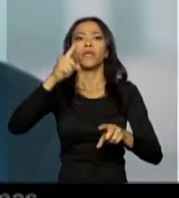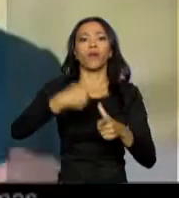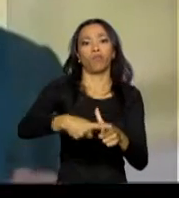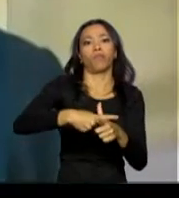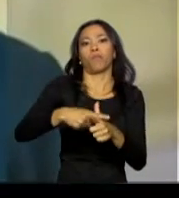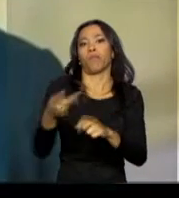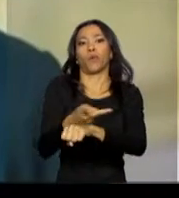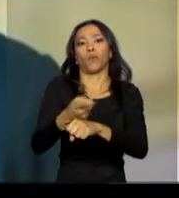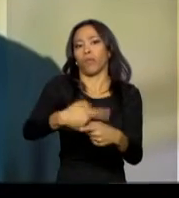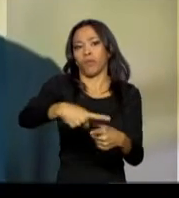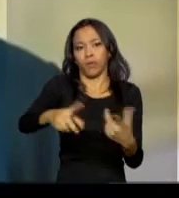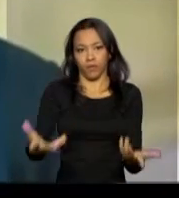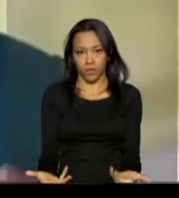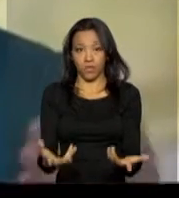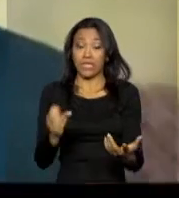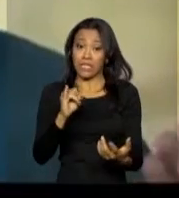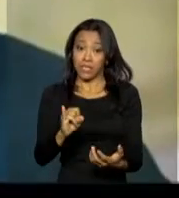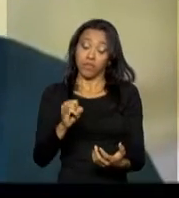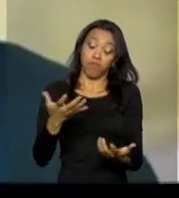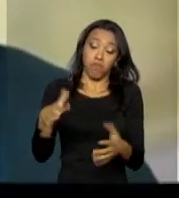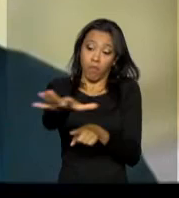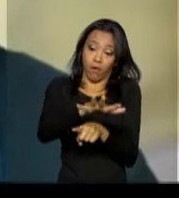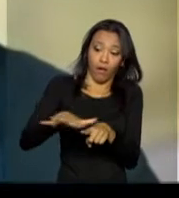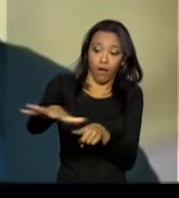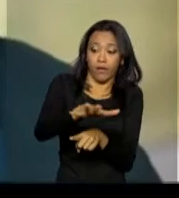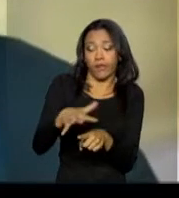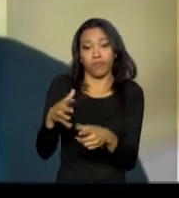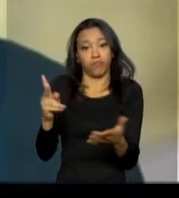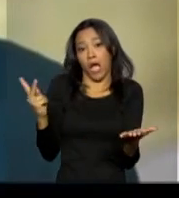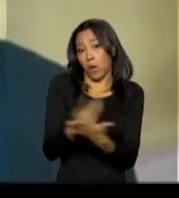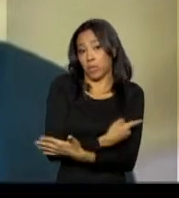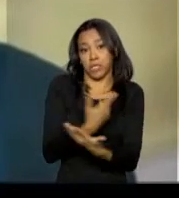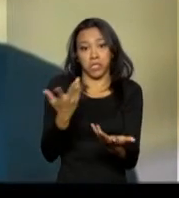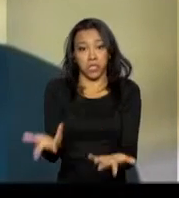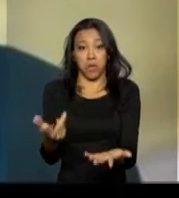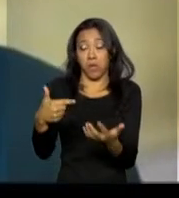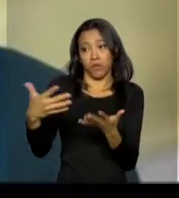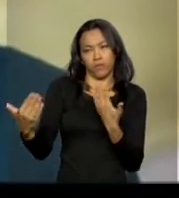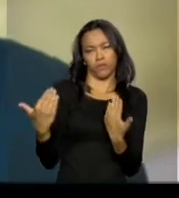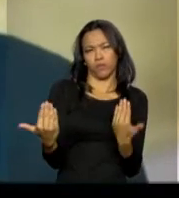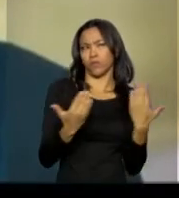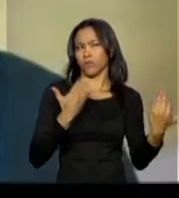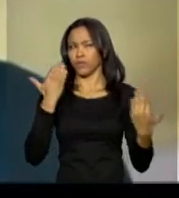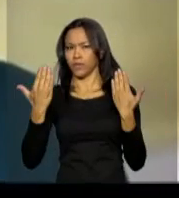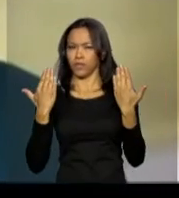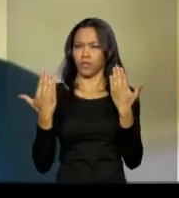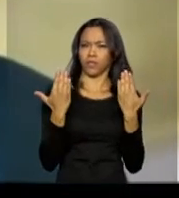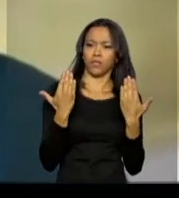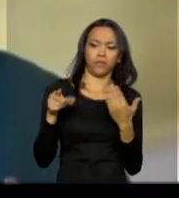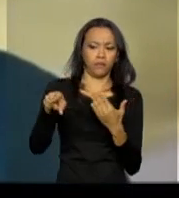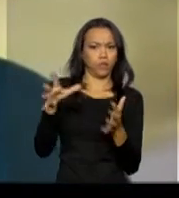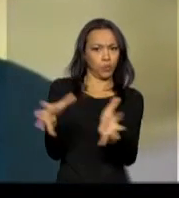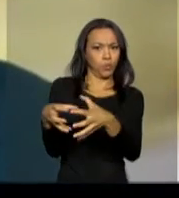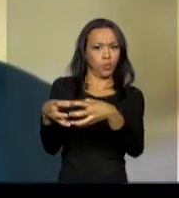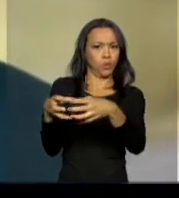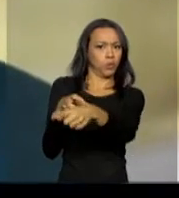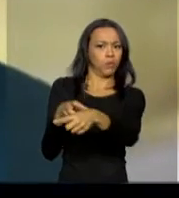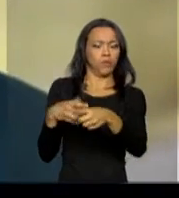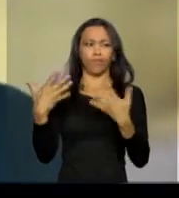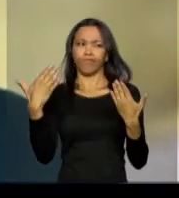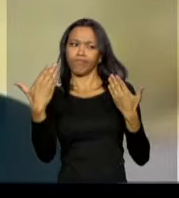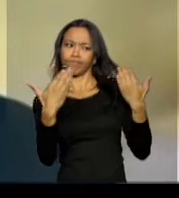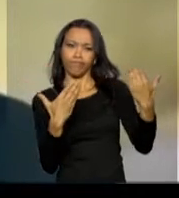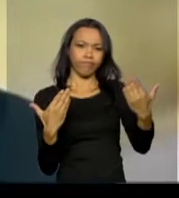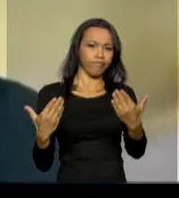problemas. Se alguns setores, seja por que motivo for, instilarem desconfiança, especialmente especialmente